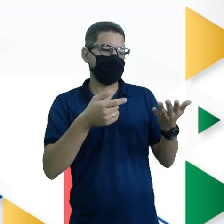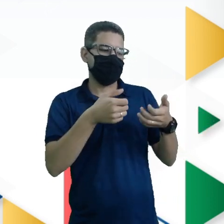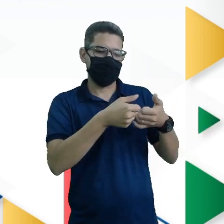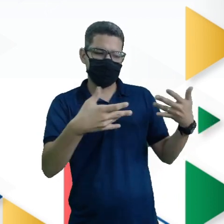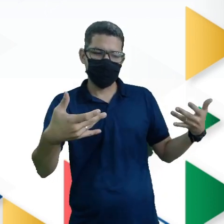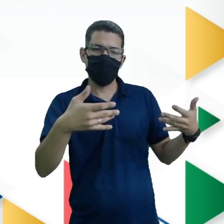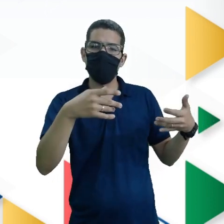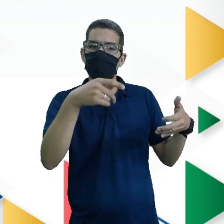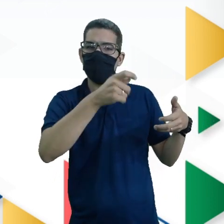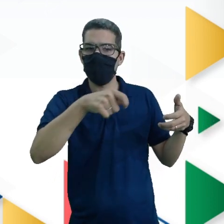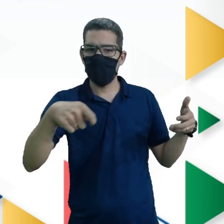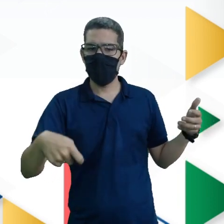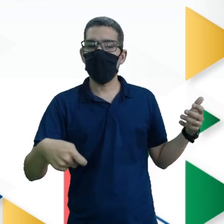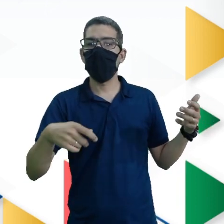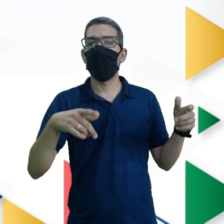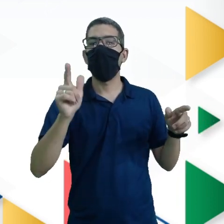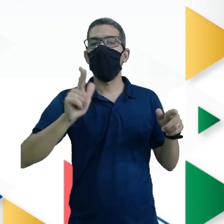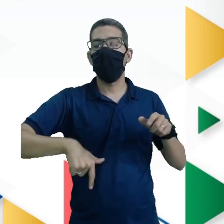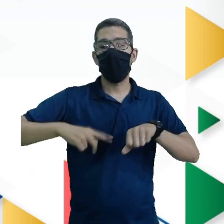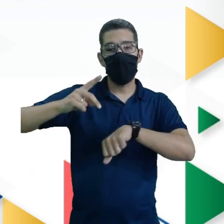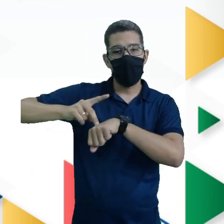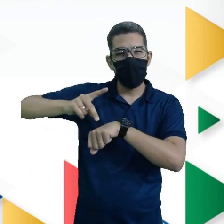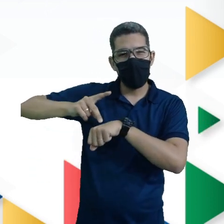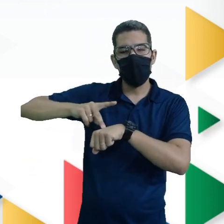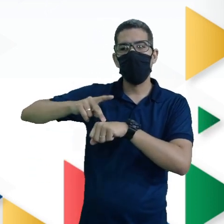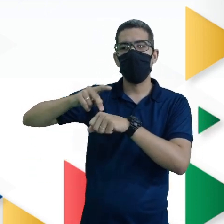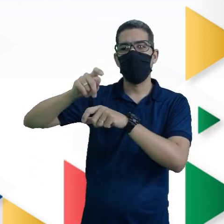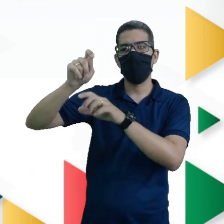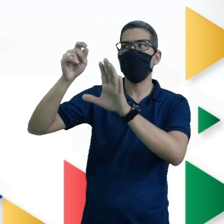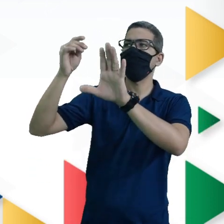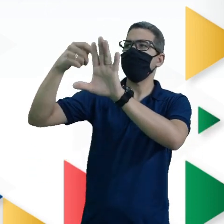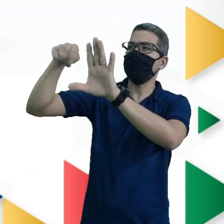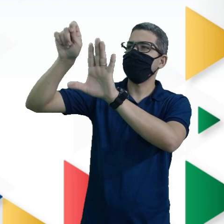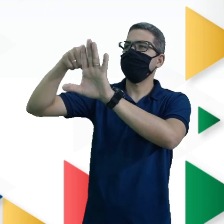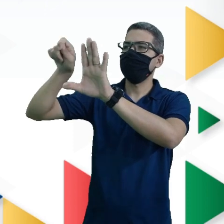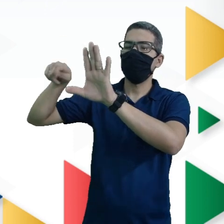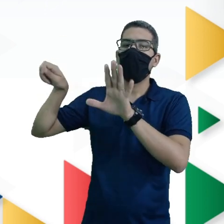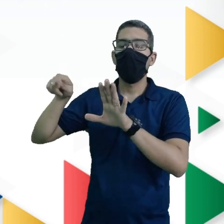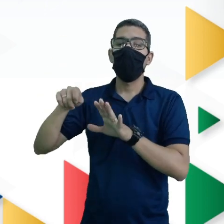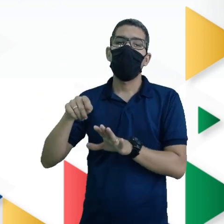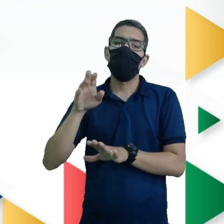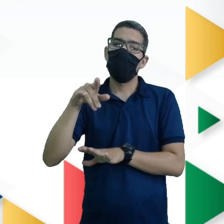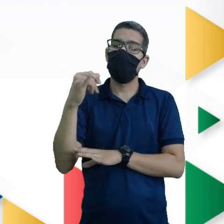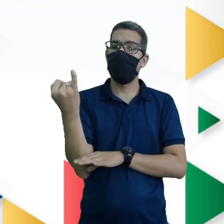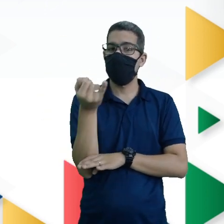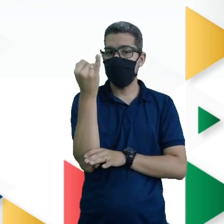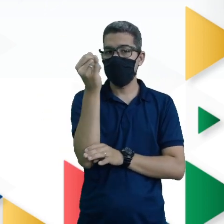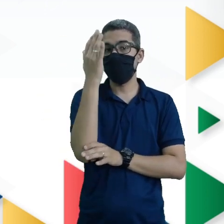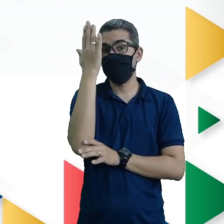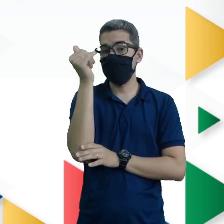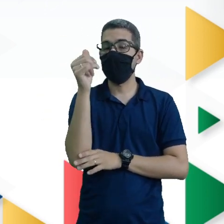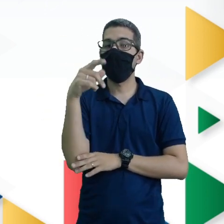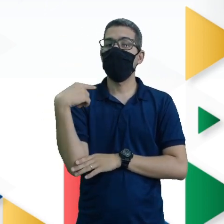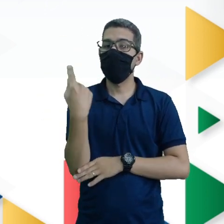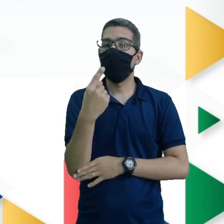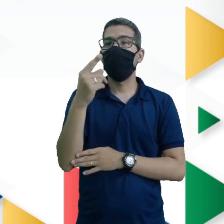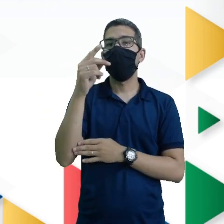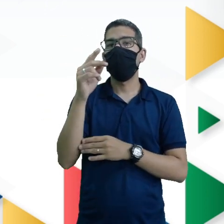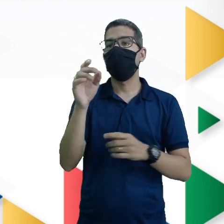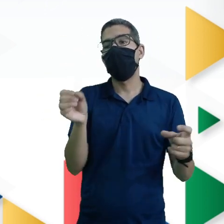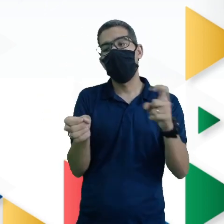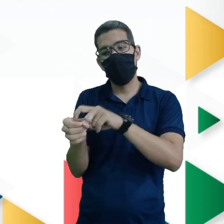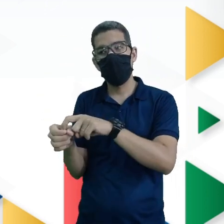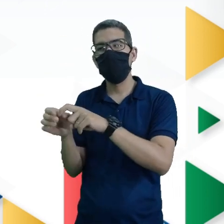deixaram registrados nas pedras, tá? Isso é muito importante porque faz com que a gente volte lá